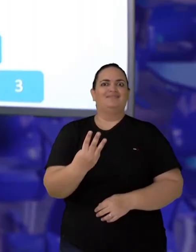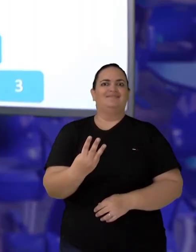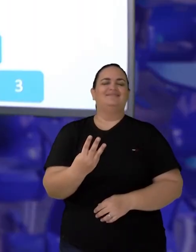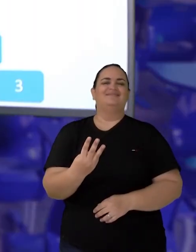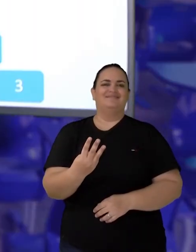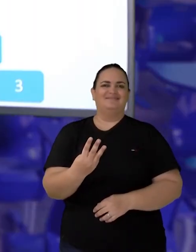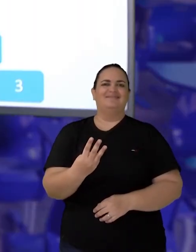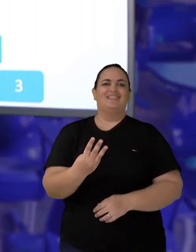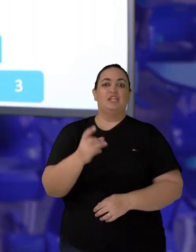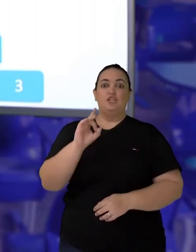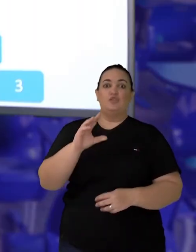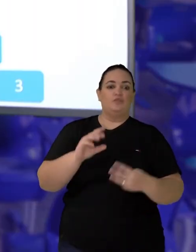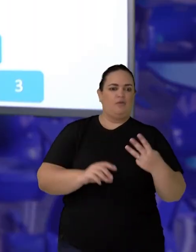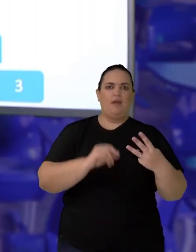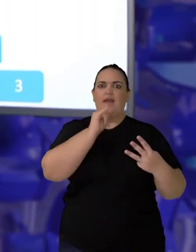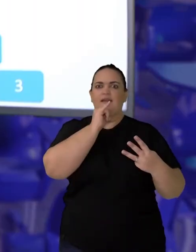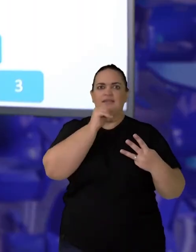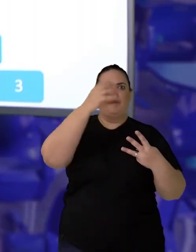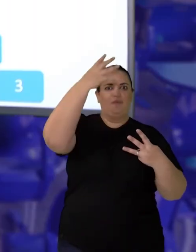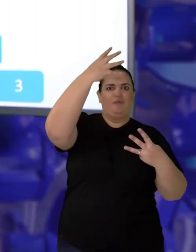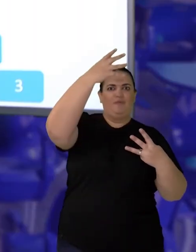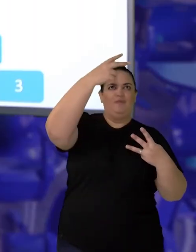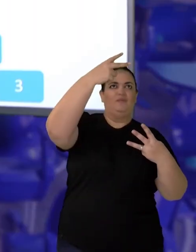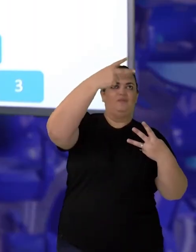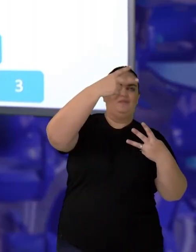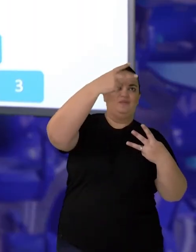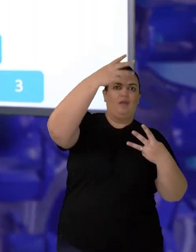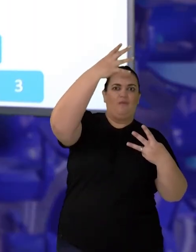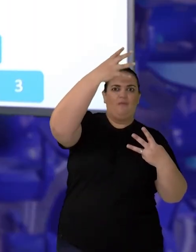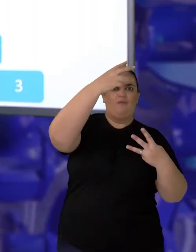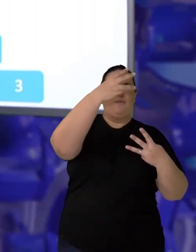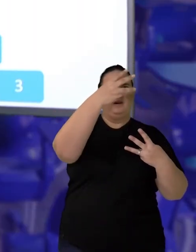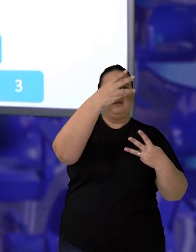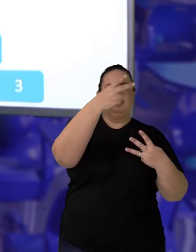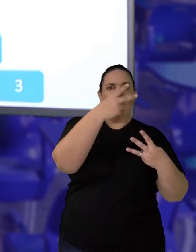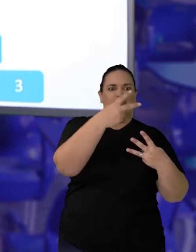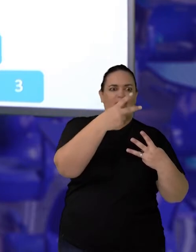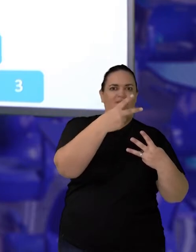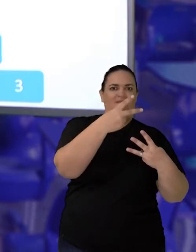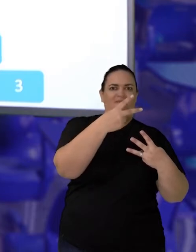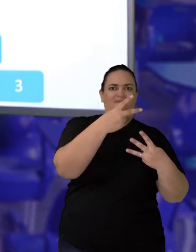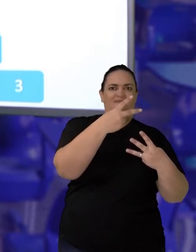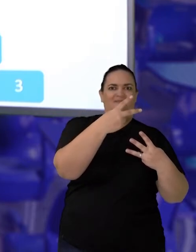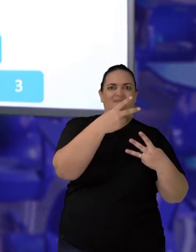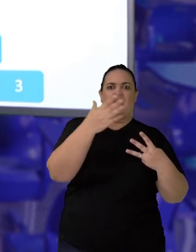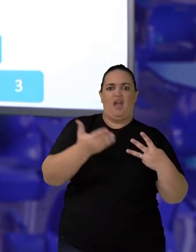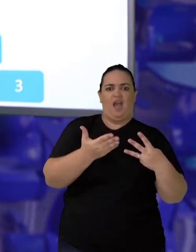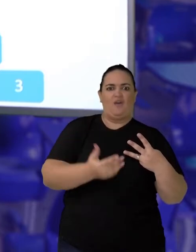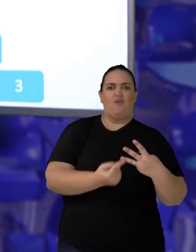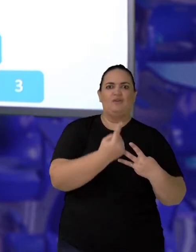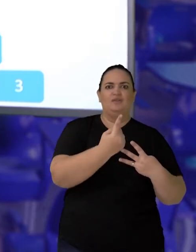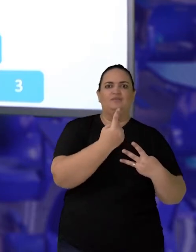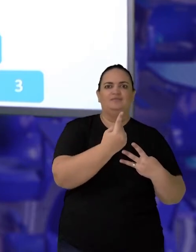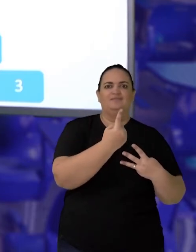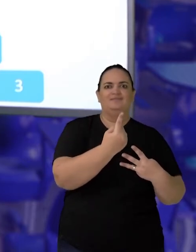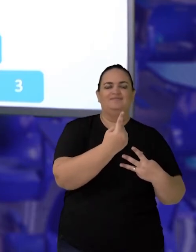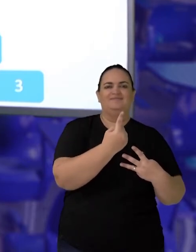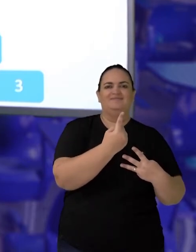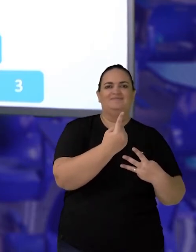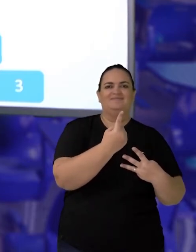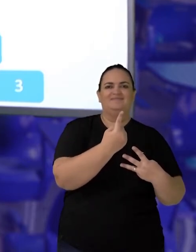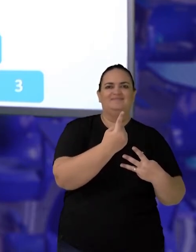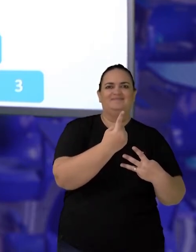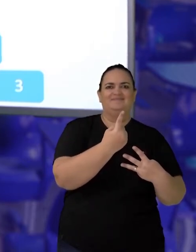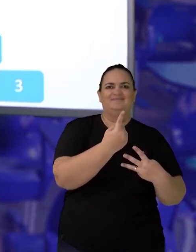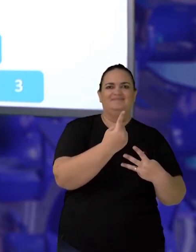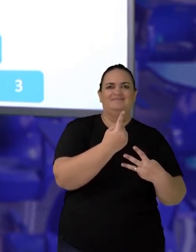diminuiu novamente o que era 3 ao quadrado, ou seja, 3 elevado à segunda potência, virou 3